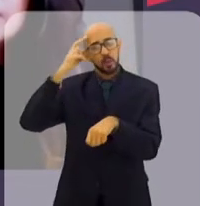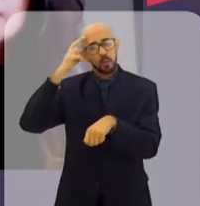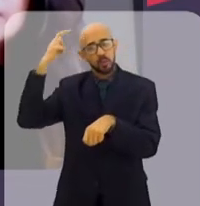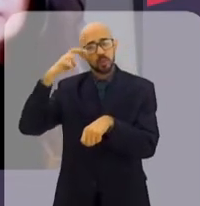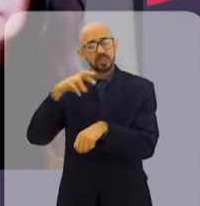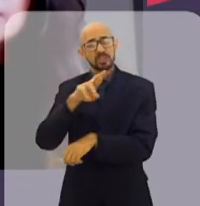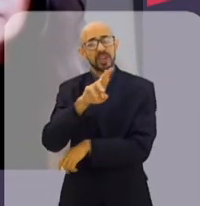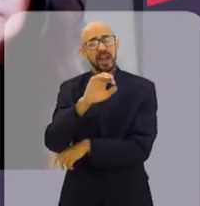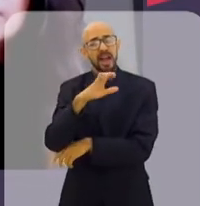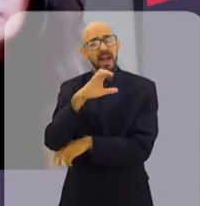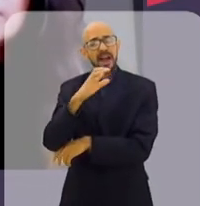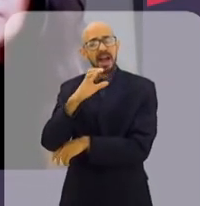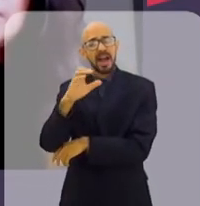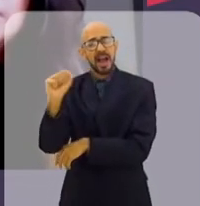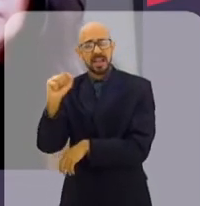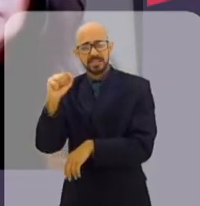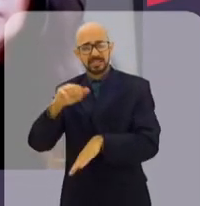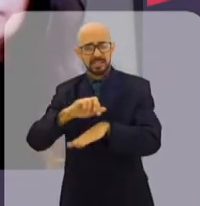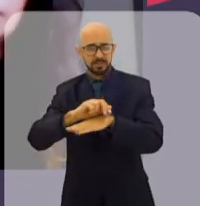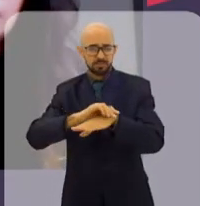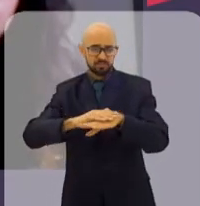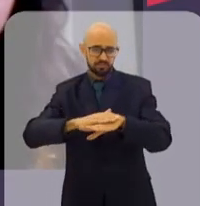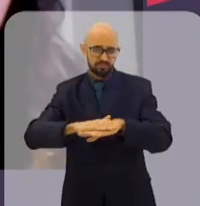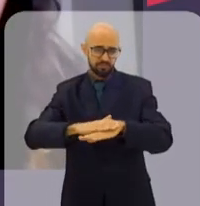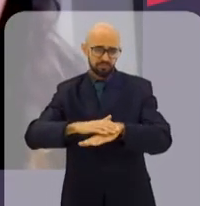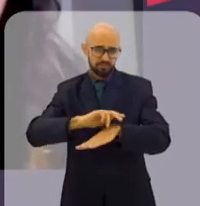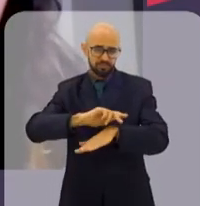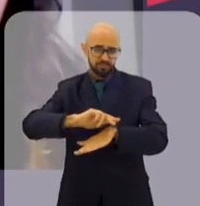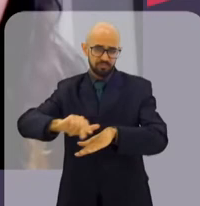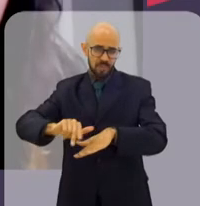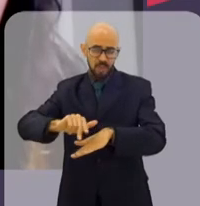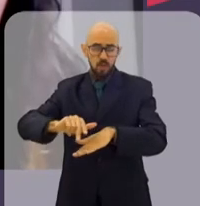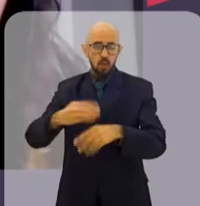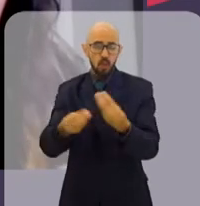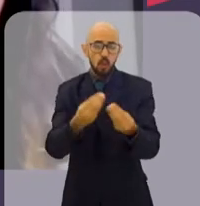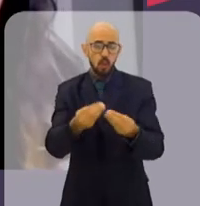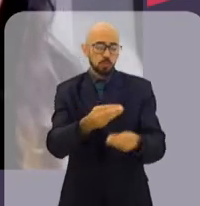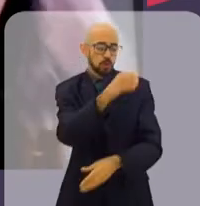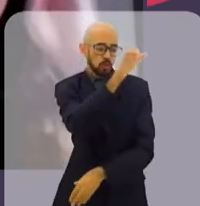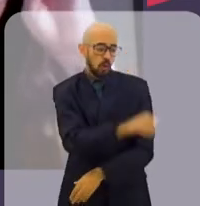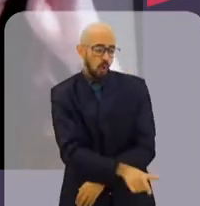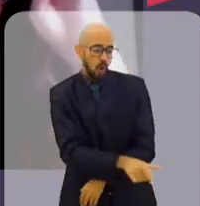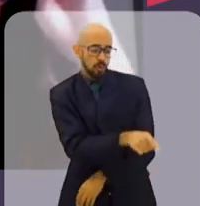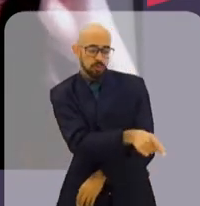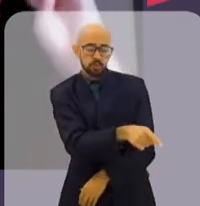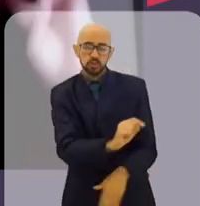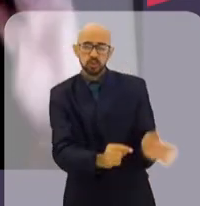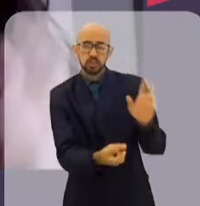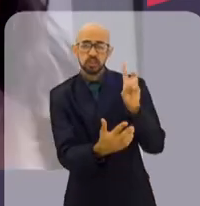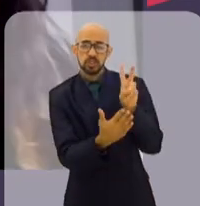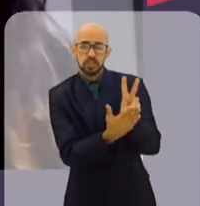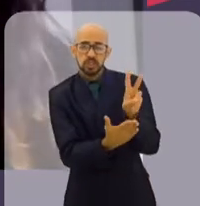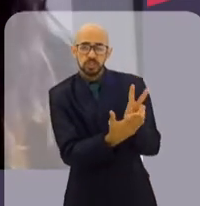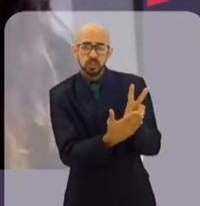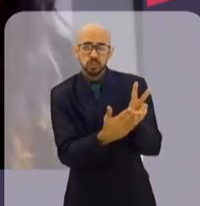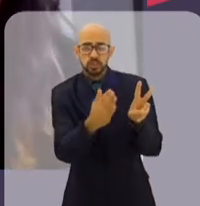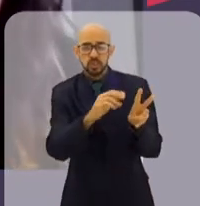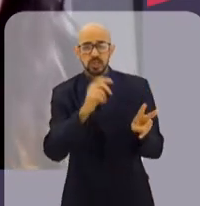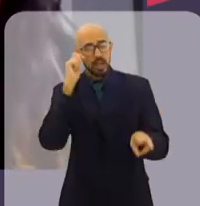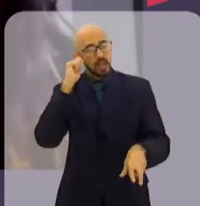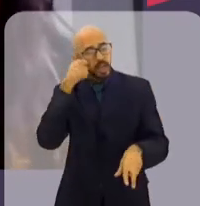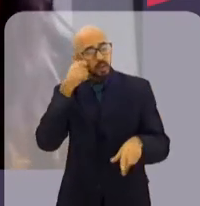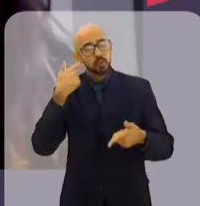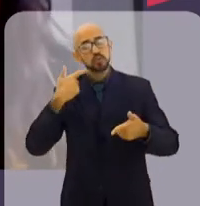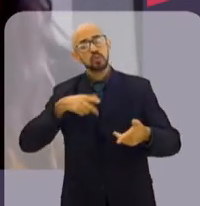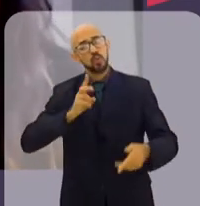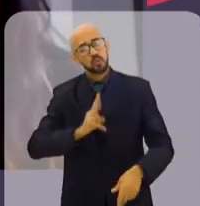racialização. Como é que se dá isso até hoje, em que corpos negros e indígenas ainda passam por esse problema? A